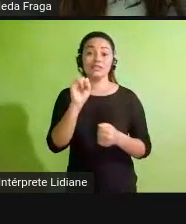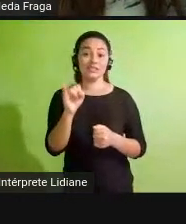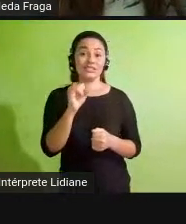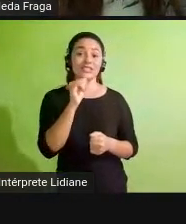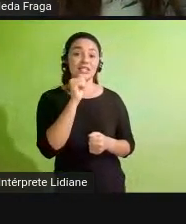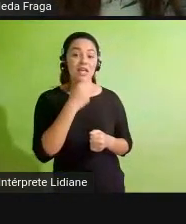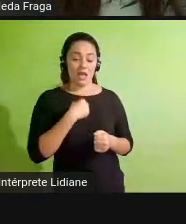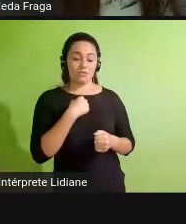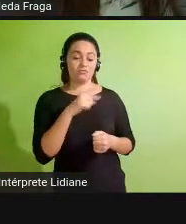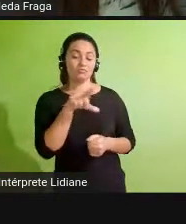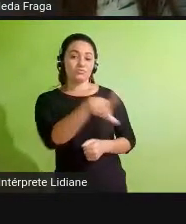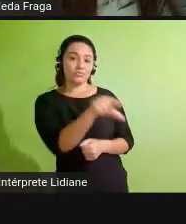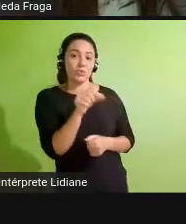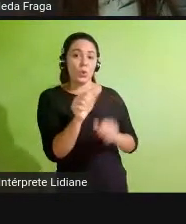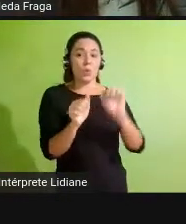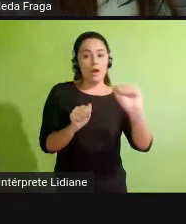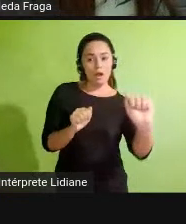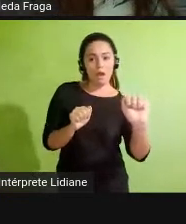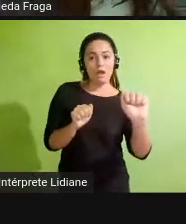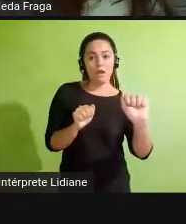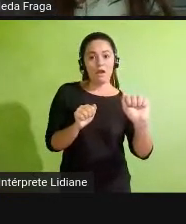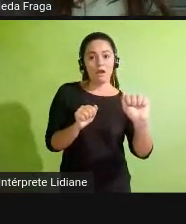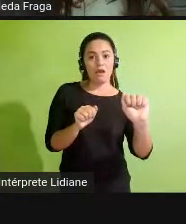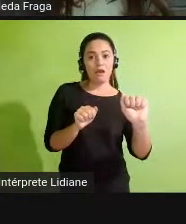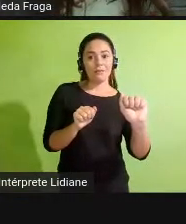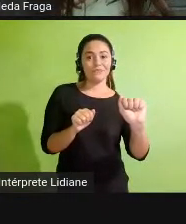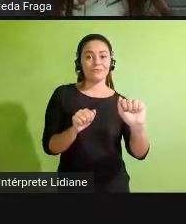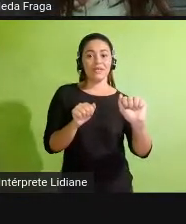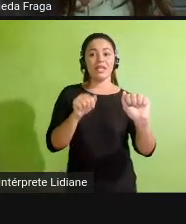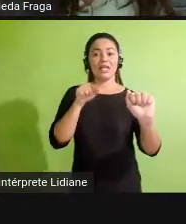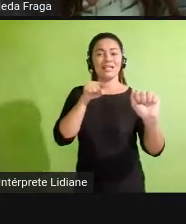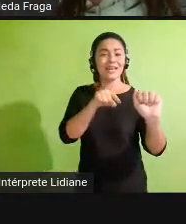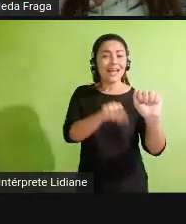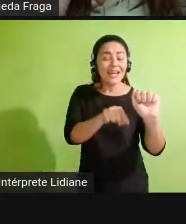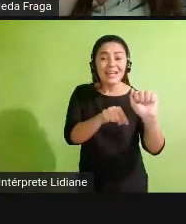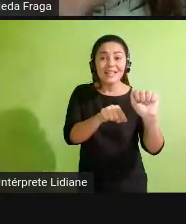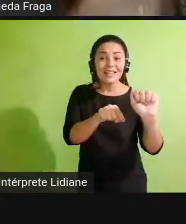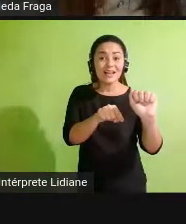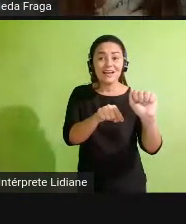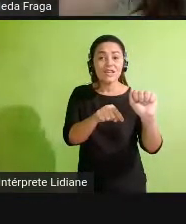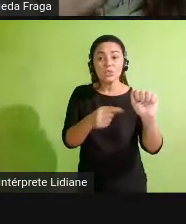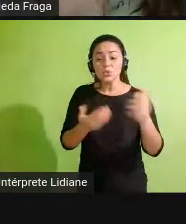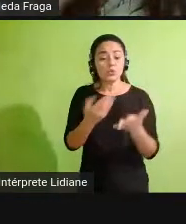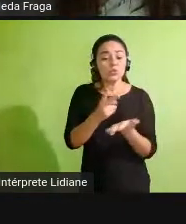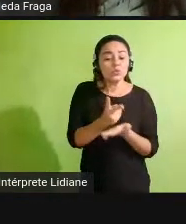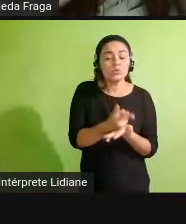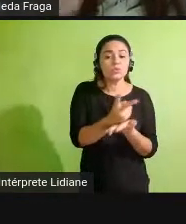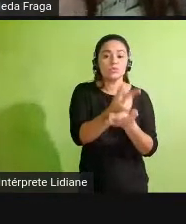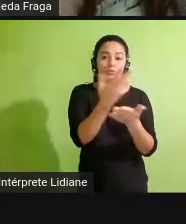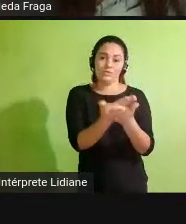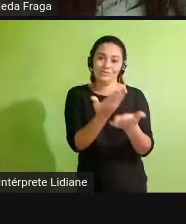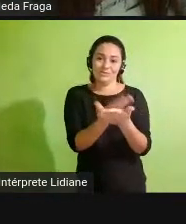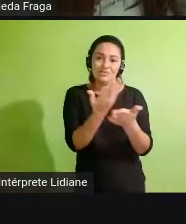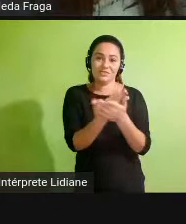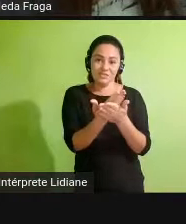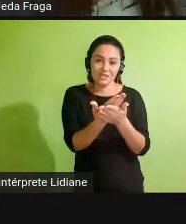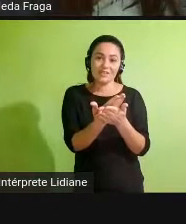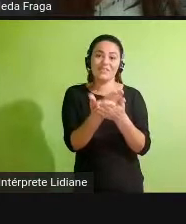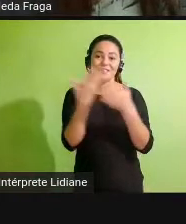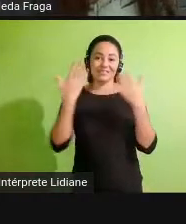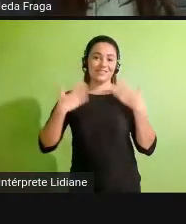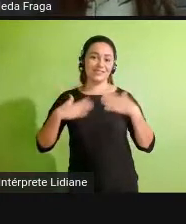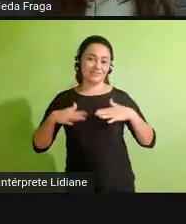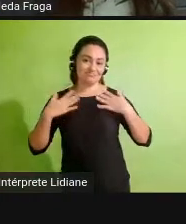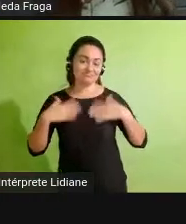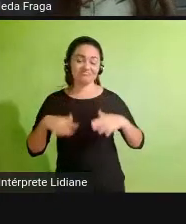mais curta, não a impediu de se tornar uma estudante quieta e perseverante. Ela tinha um grande interesse por anatomia